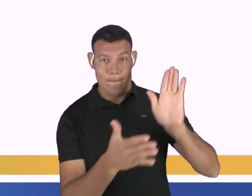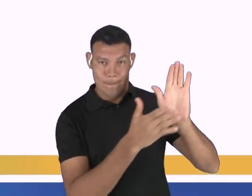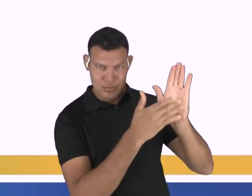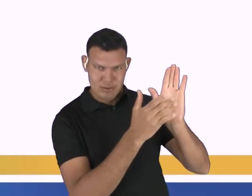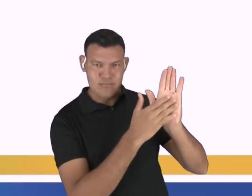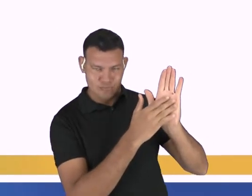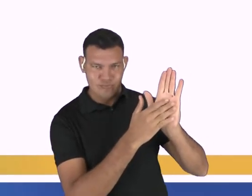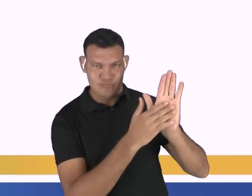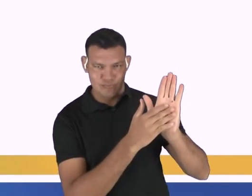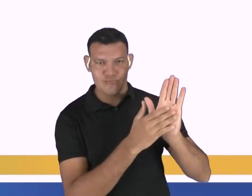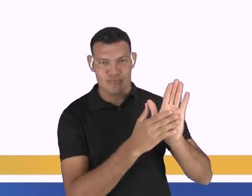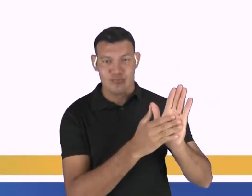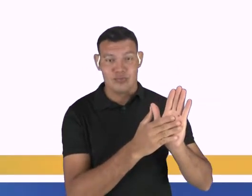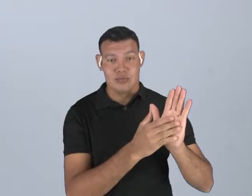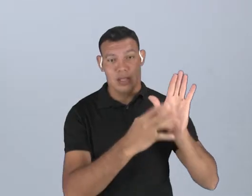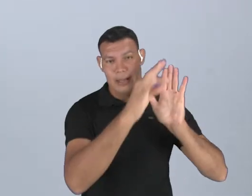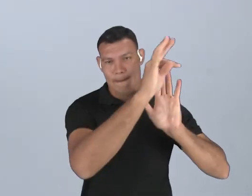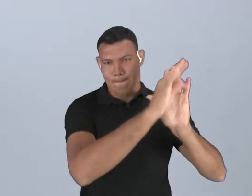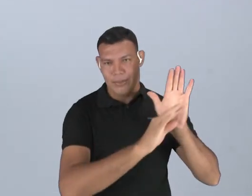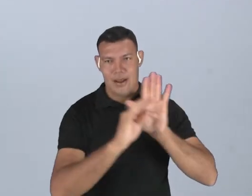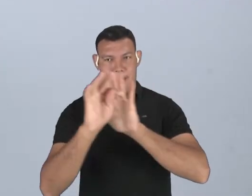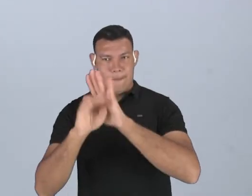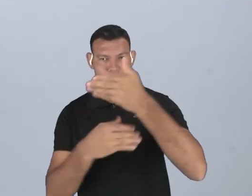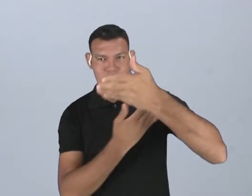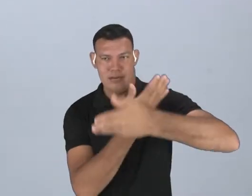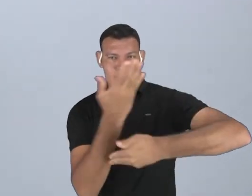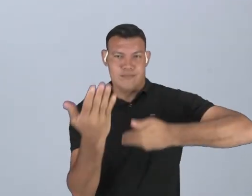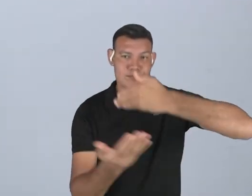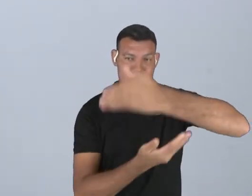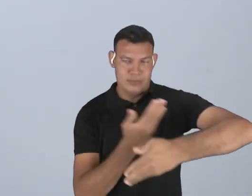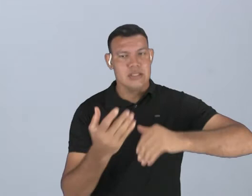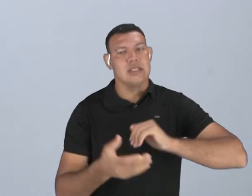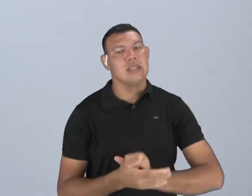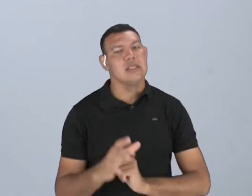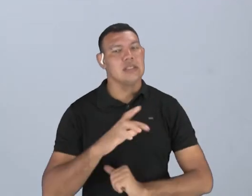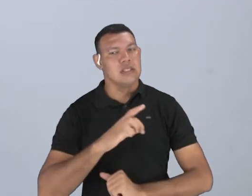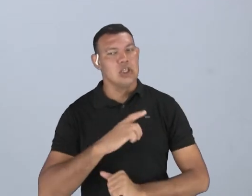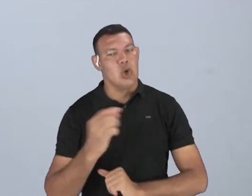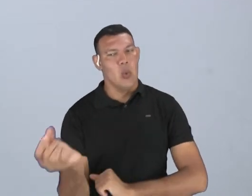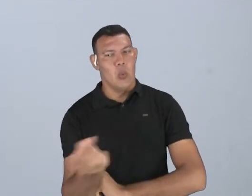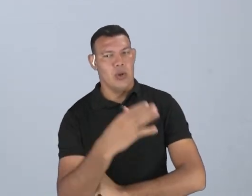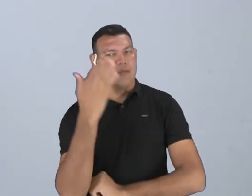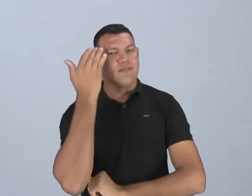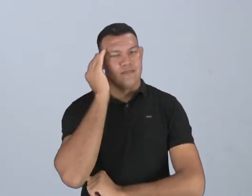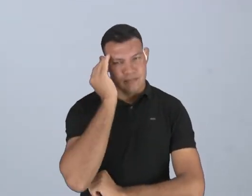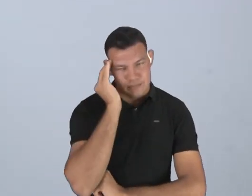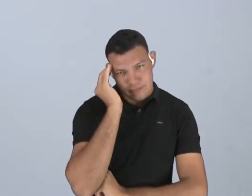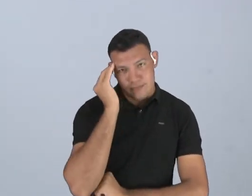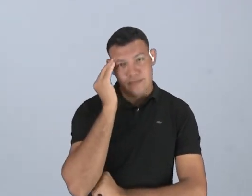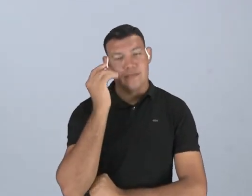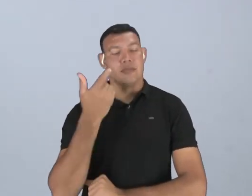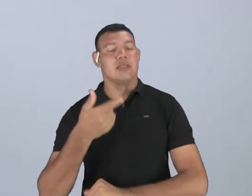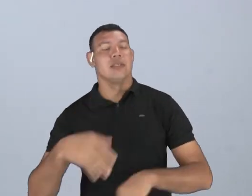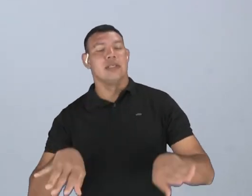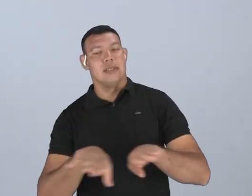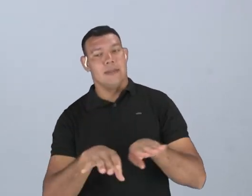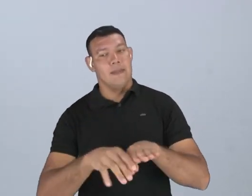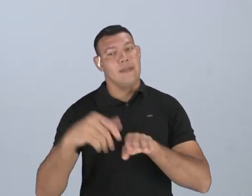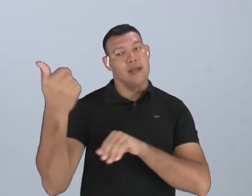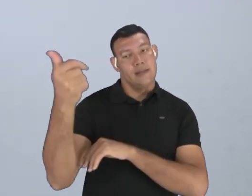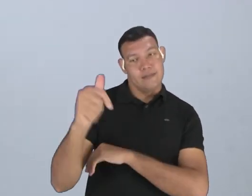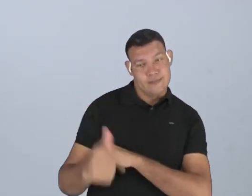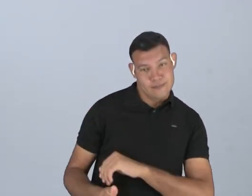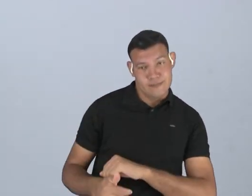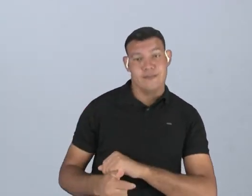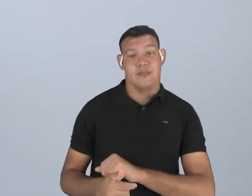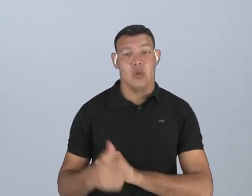a intertextualidade, ocorre uma nova compreensão e uma nova avaliação daquele discurso. Entendido?